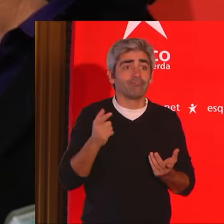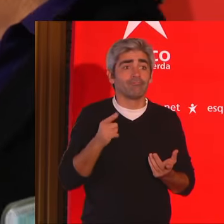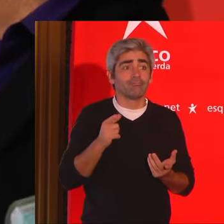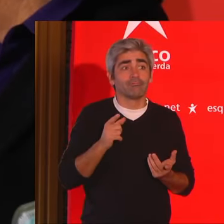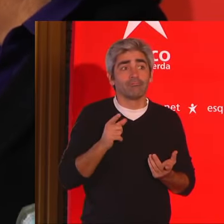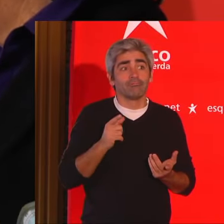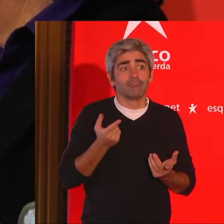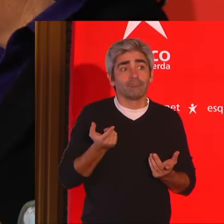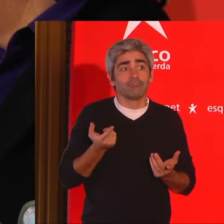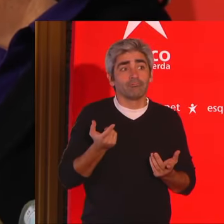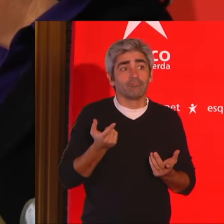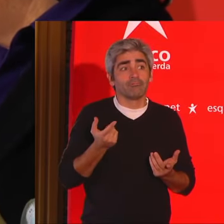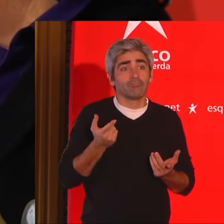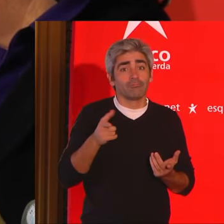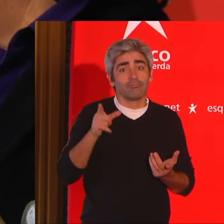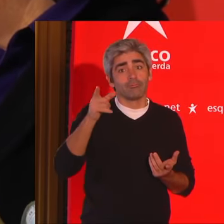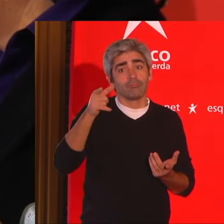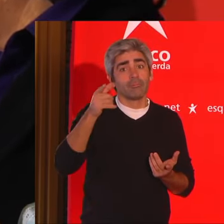ter